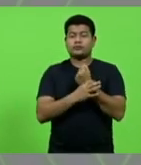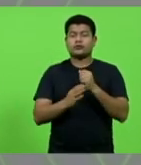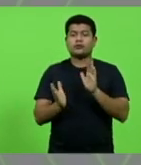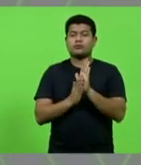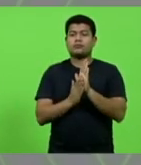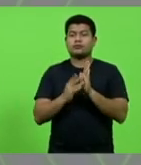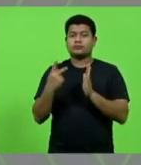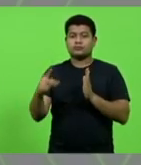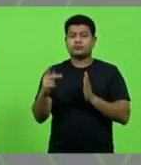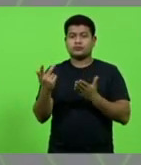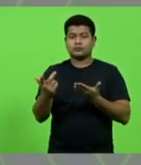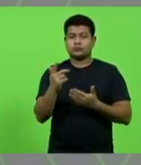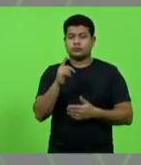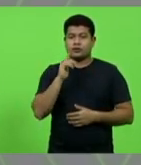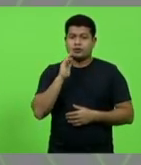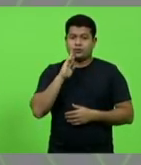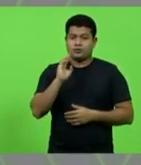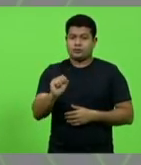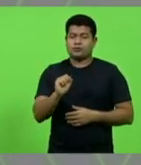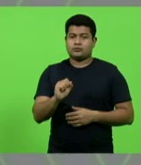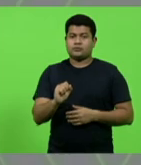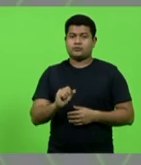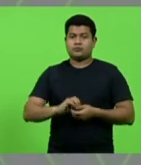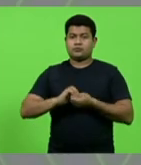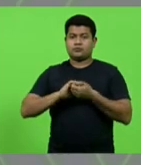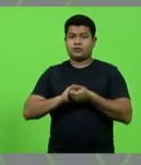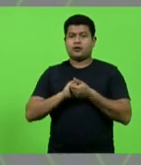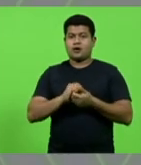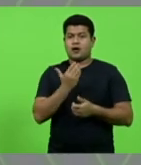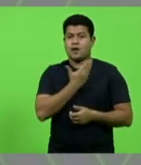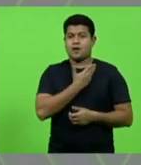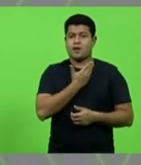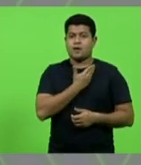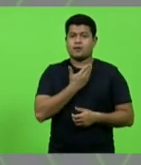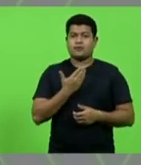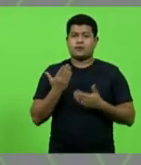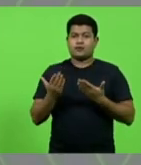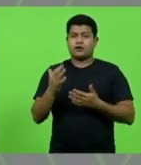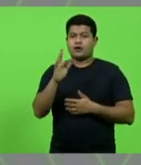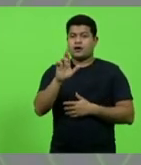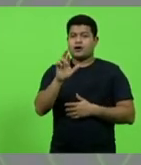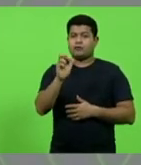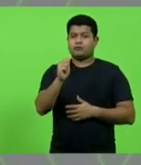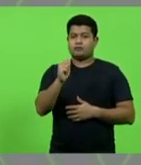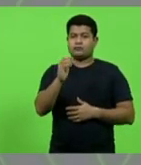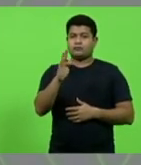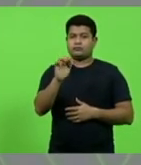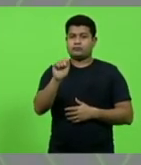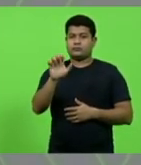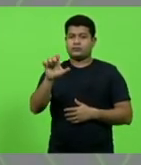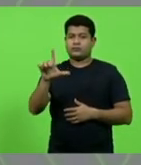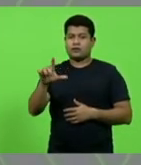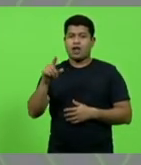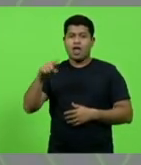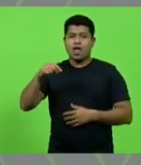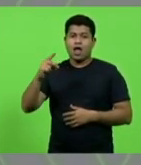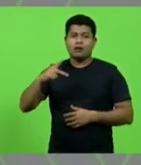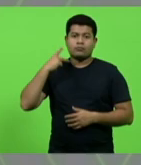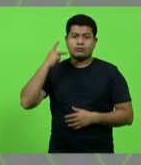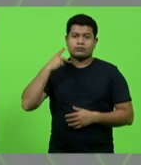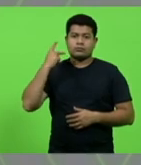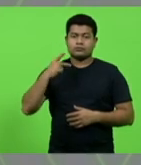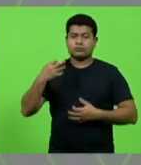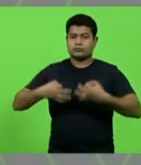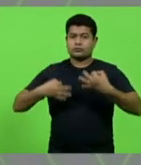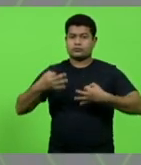Bruno Souza. Cumprimentar o meu querido amigo e colega, Dr. Rafael Meira Luz, um grande promotor de justiça da área da infância e juventude, que